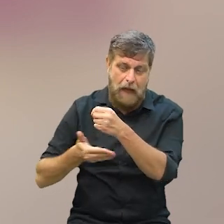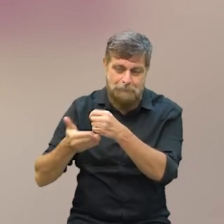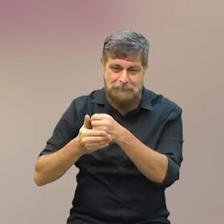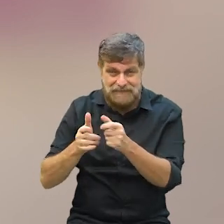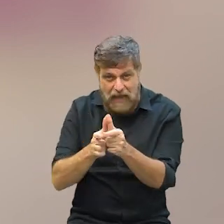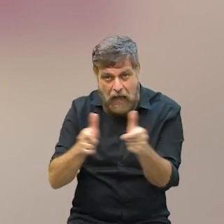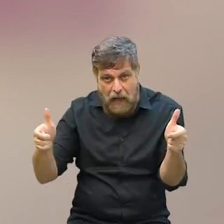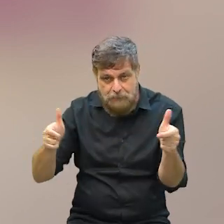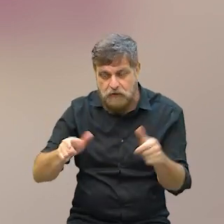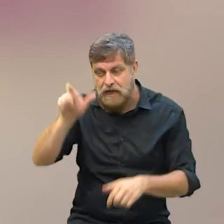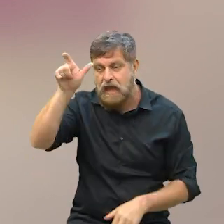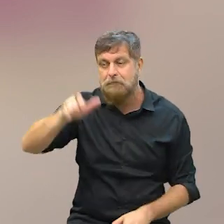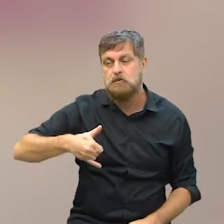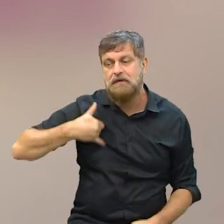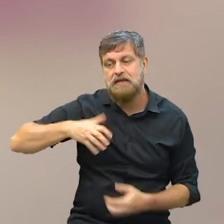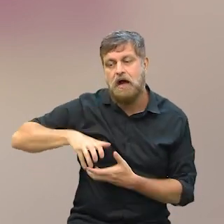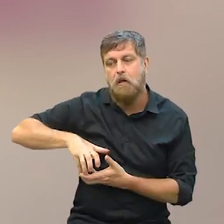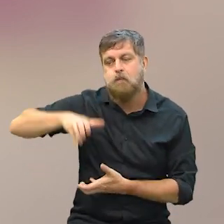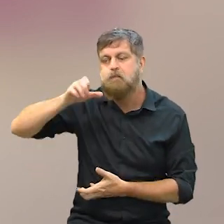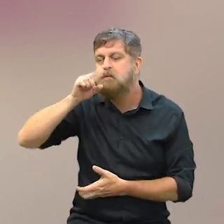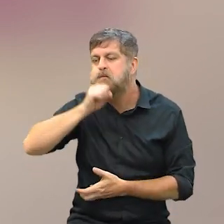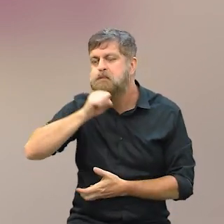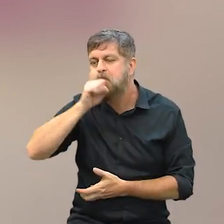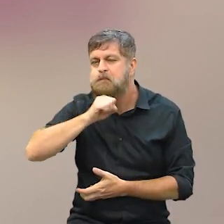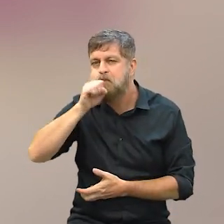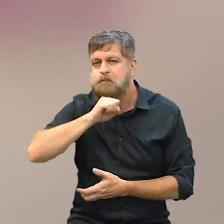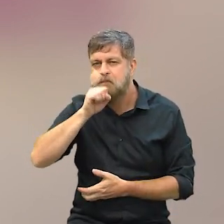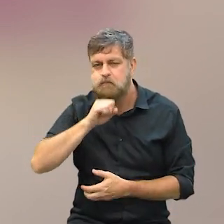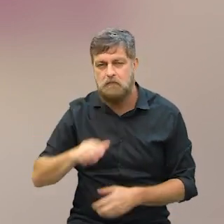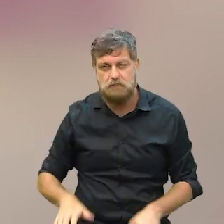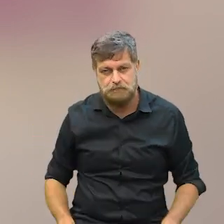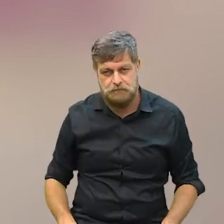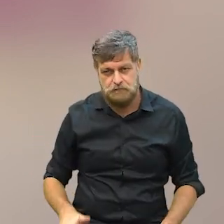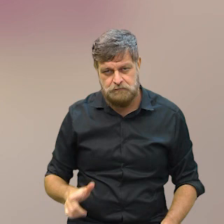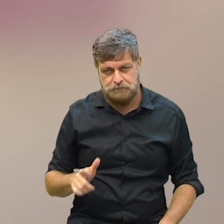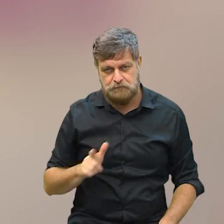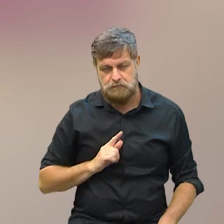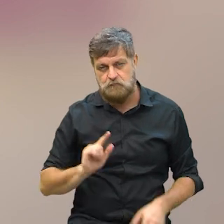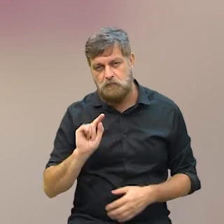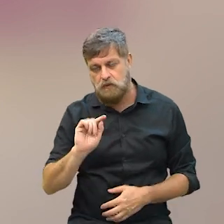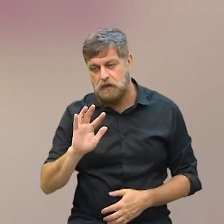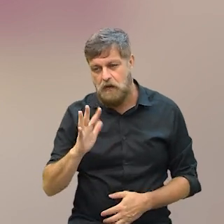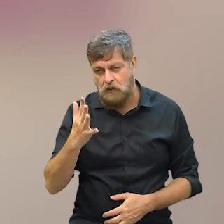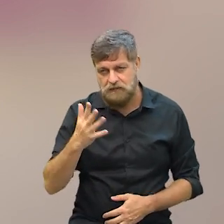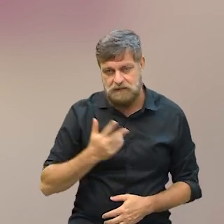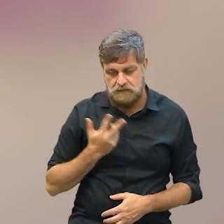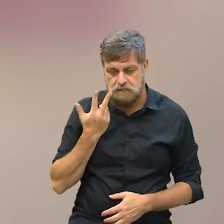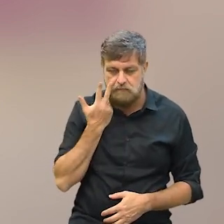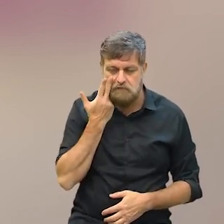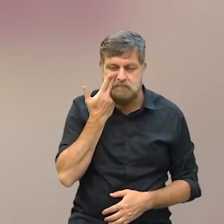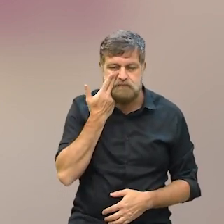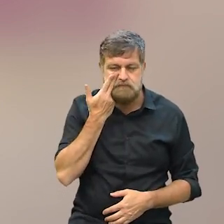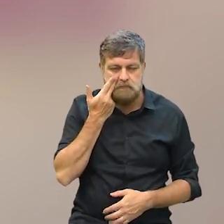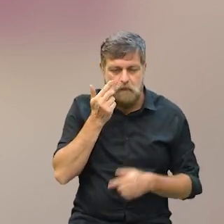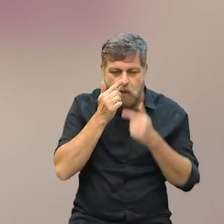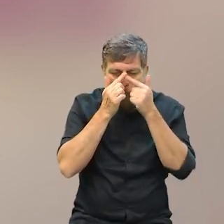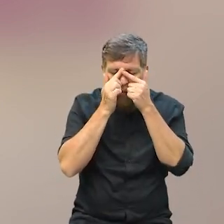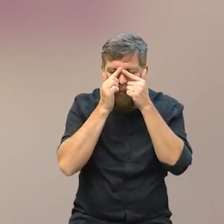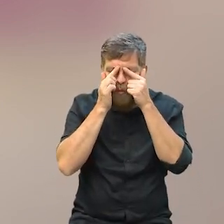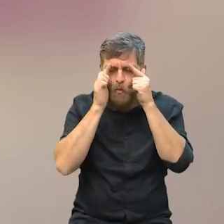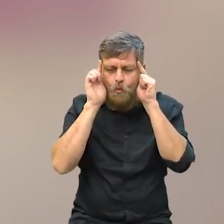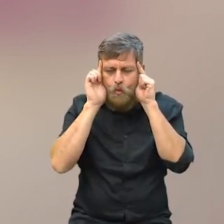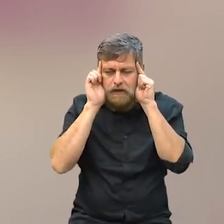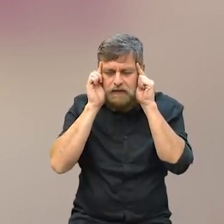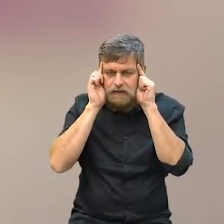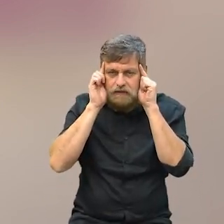mas a mais comum é a senil. E a senil, ela é uma causa de que você fazendo a cirurgia, é cirúrgico, não